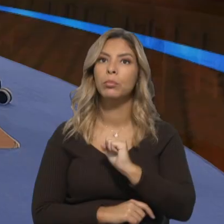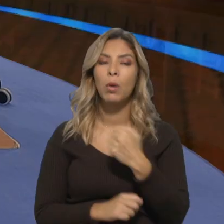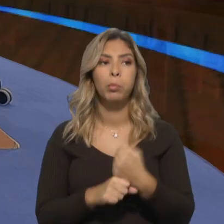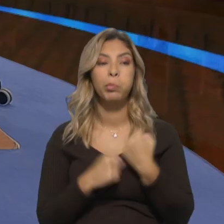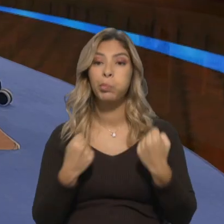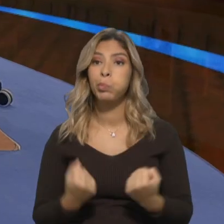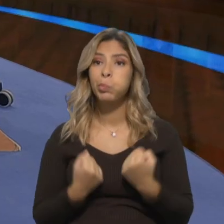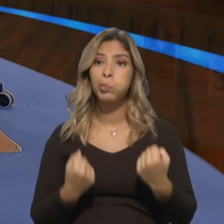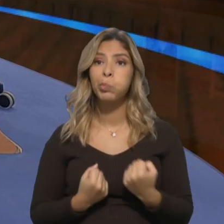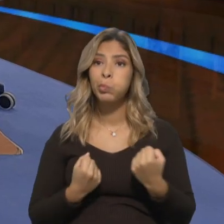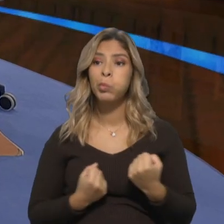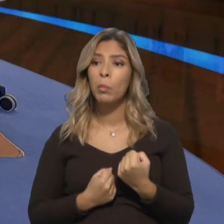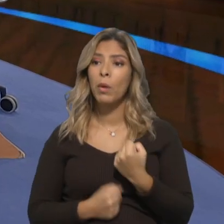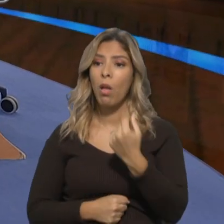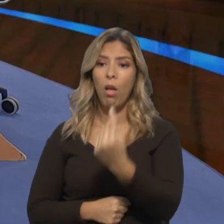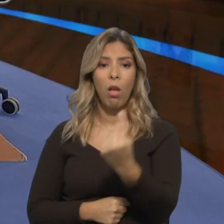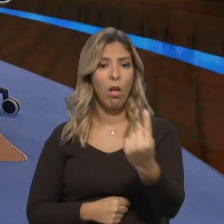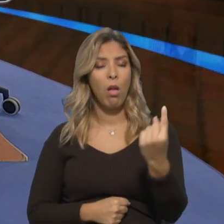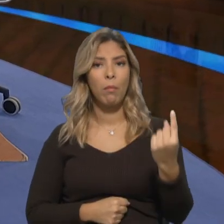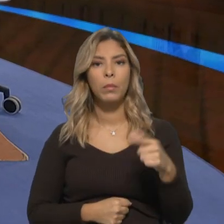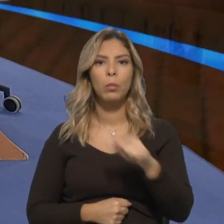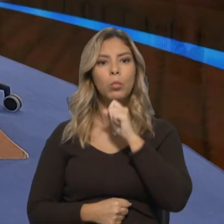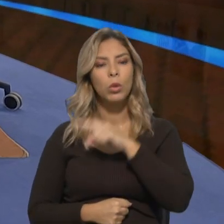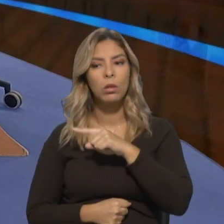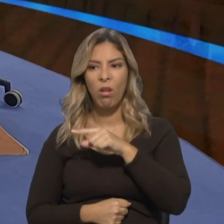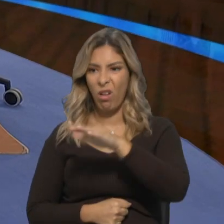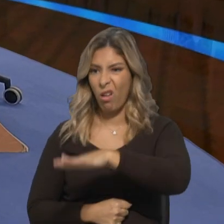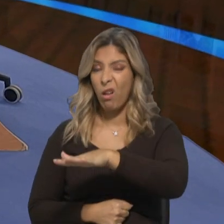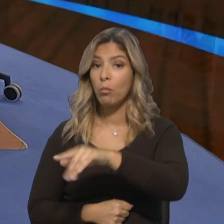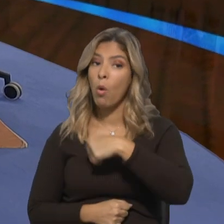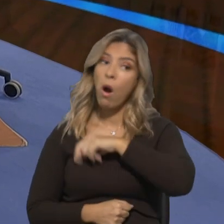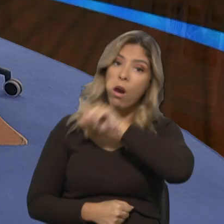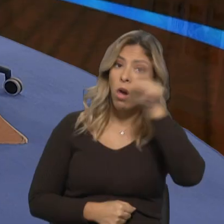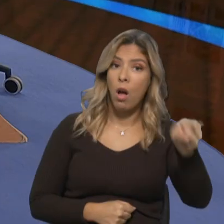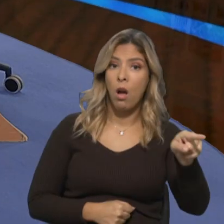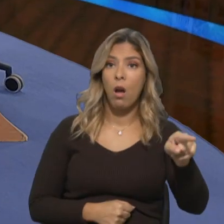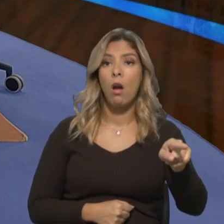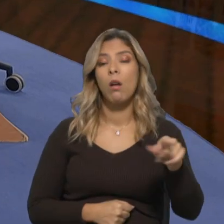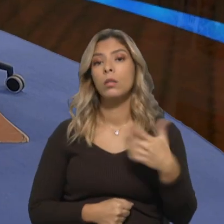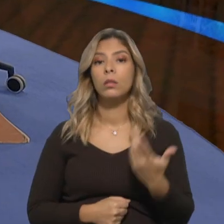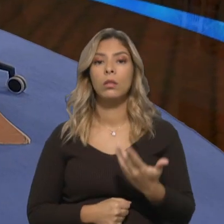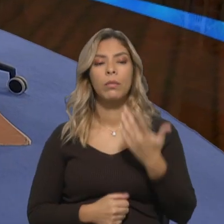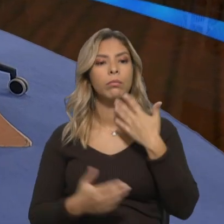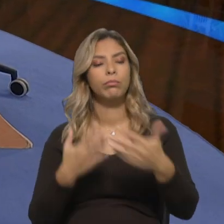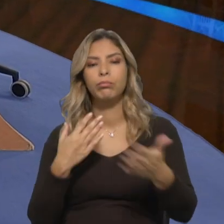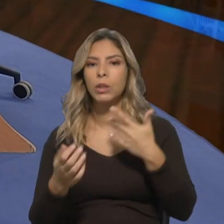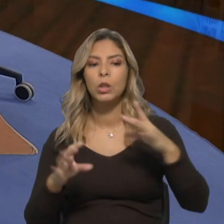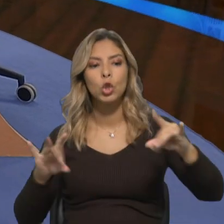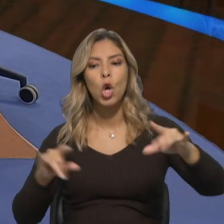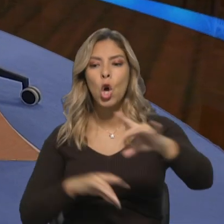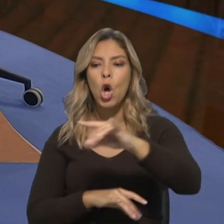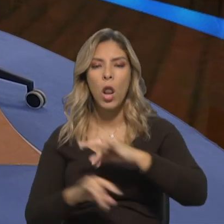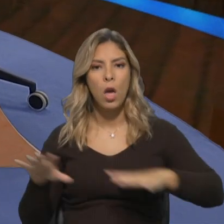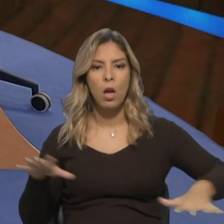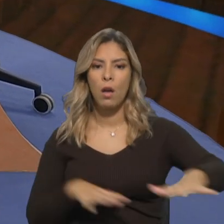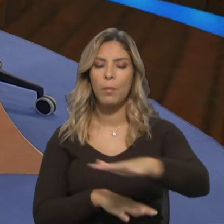eram tantos, ele dizia, em vez de estarem aqui, poderiam estar lá. Ou seja, independentemente de onde fosse, naquela altura, no fim do século XIX,